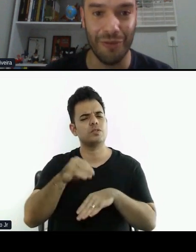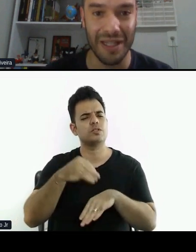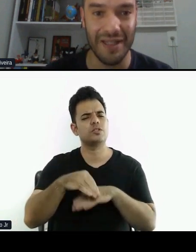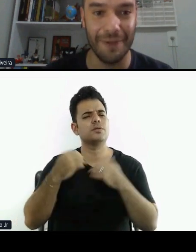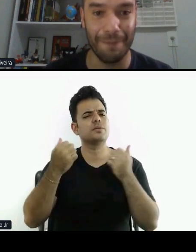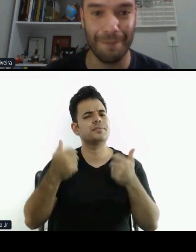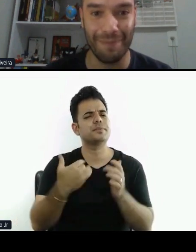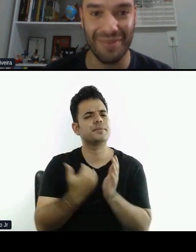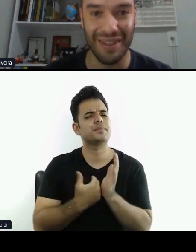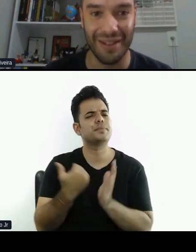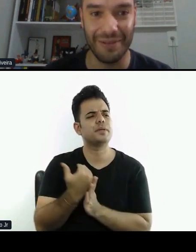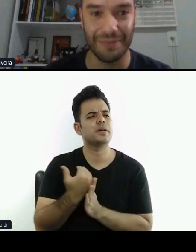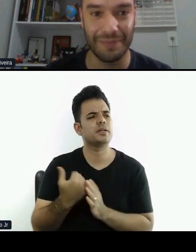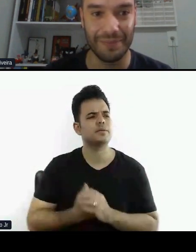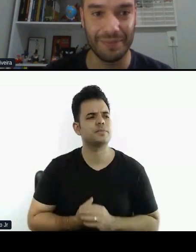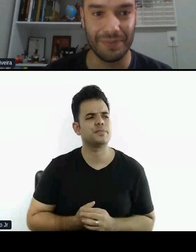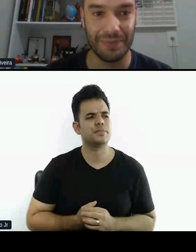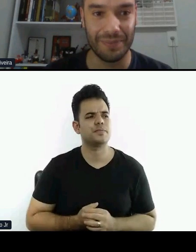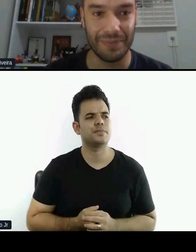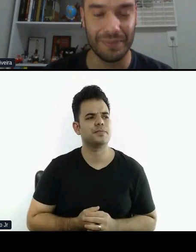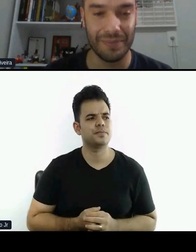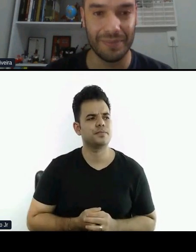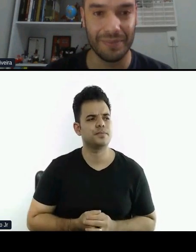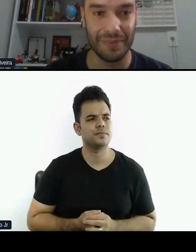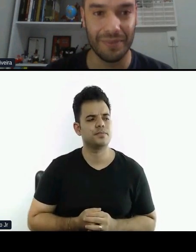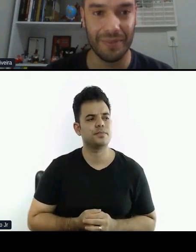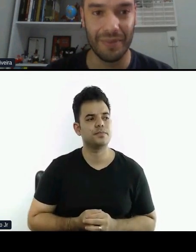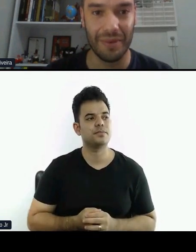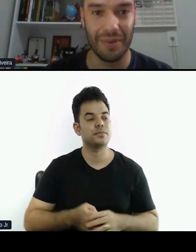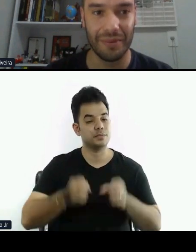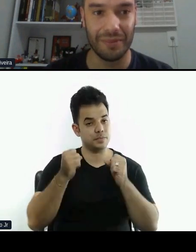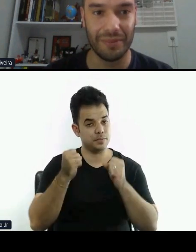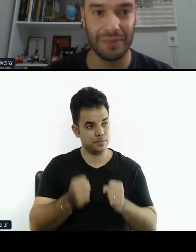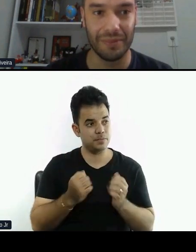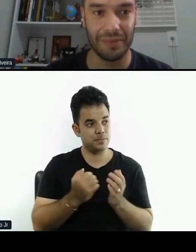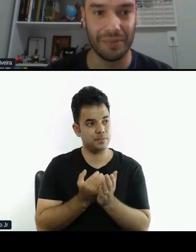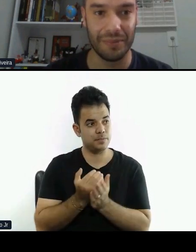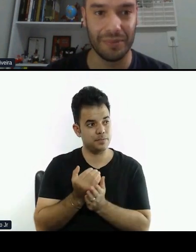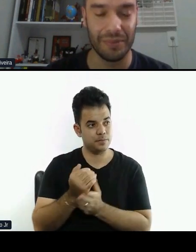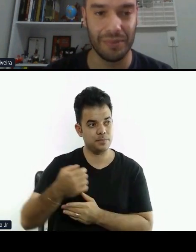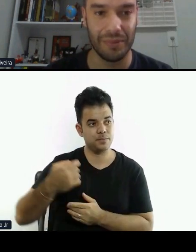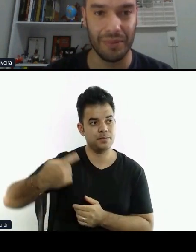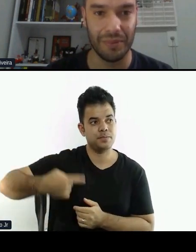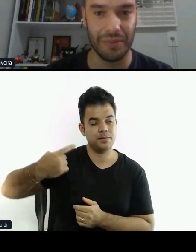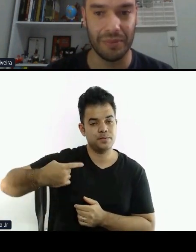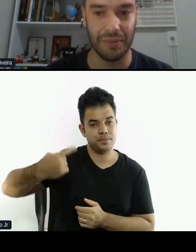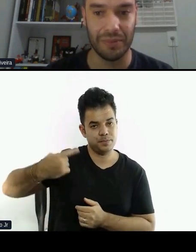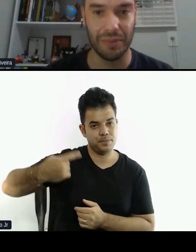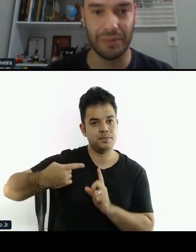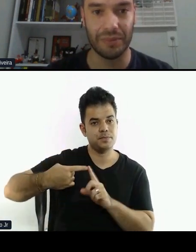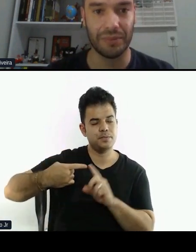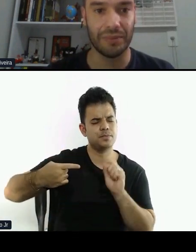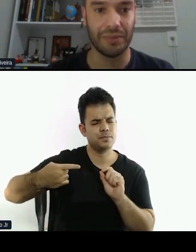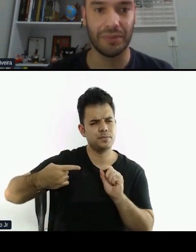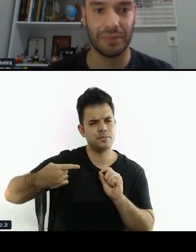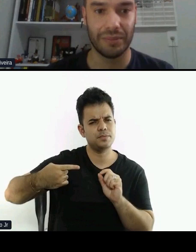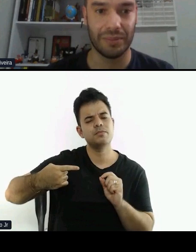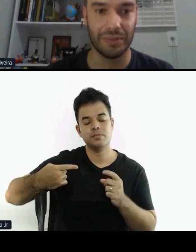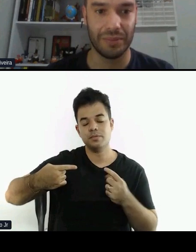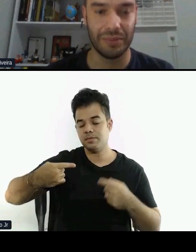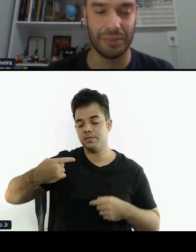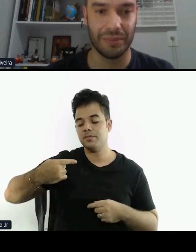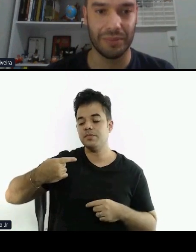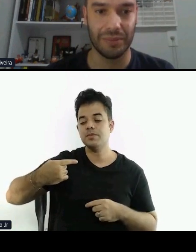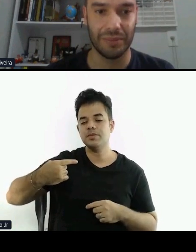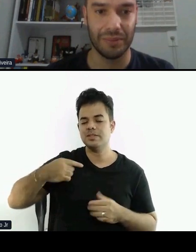como vencer? Acho que eu posso começar aqui trazendo um primeiro ponto. Claro que um primeiro desafio